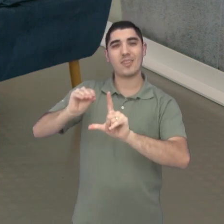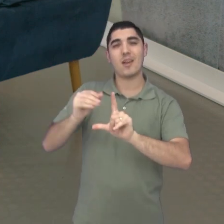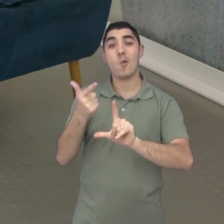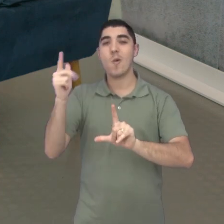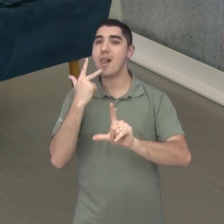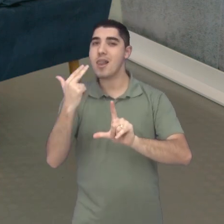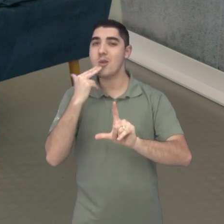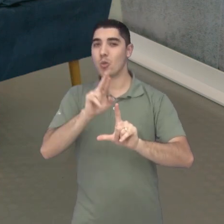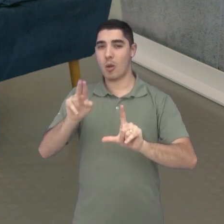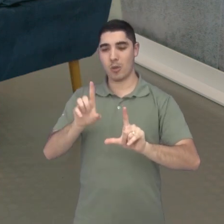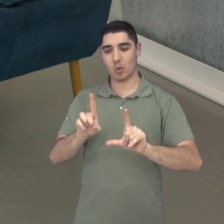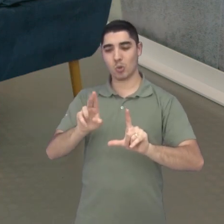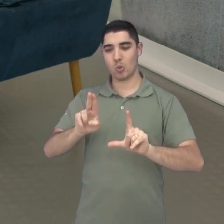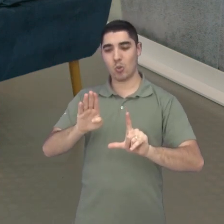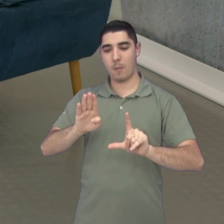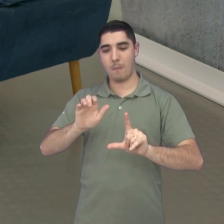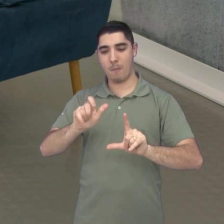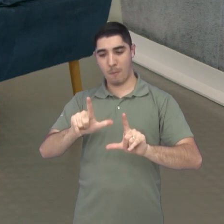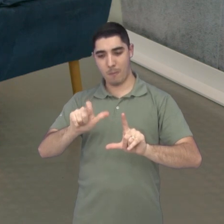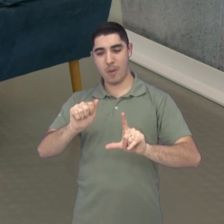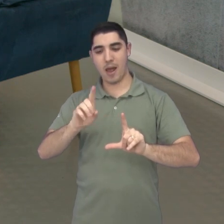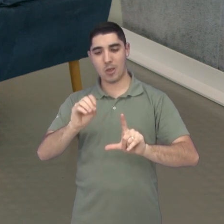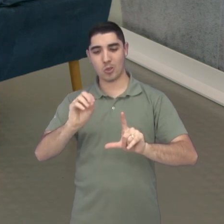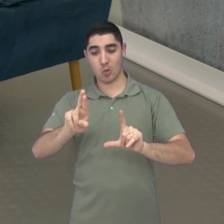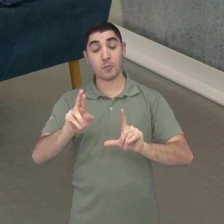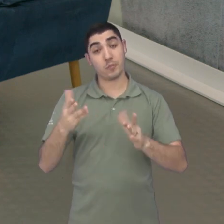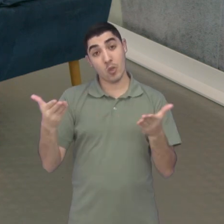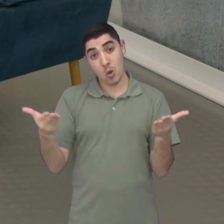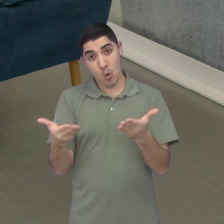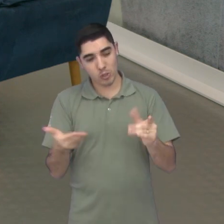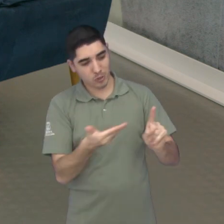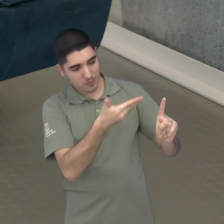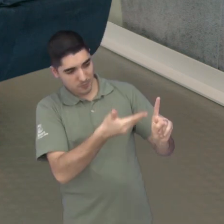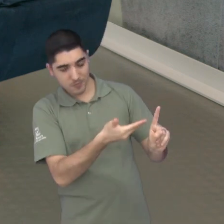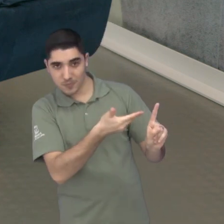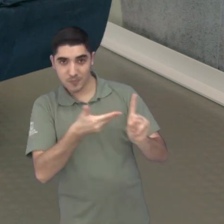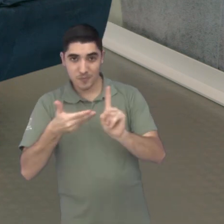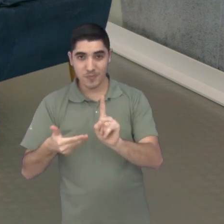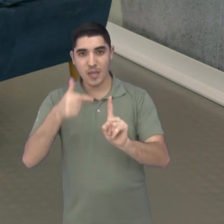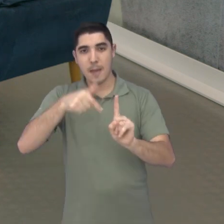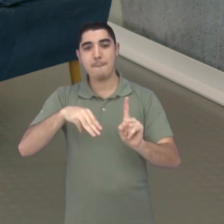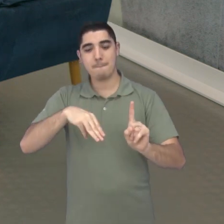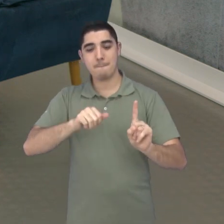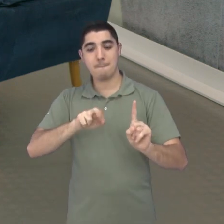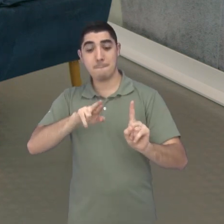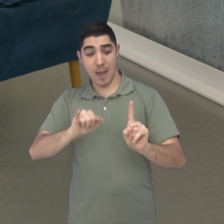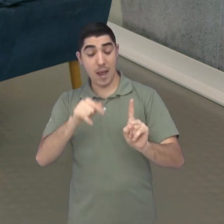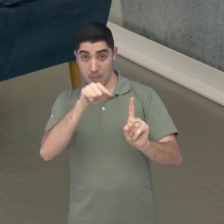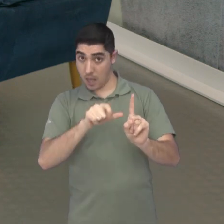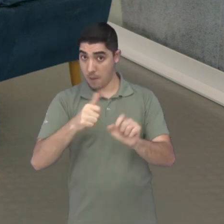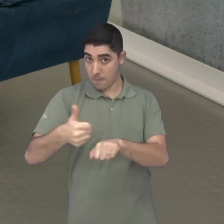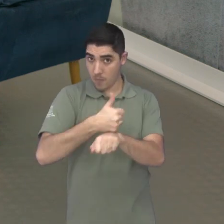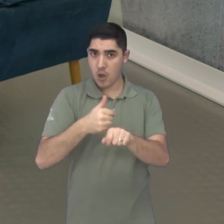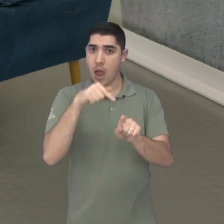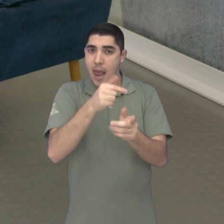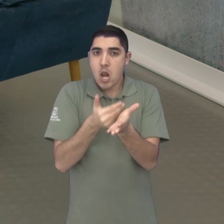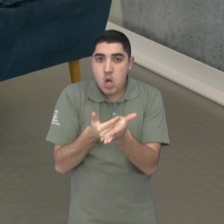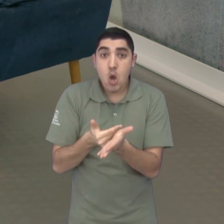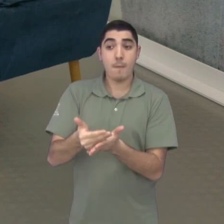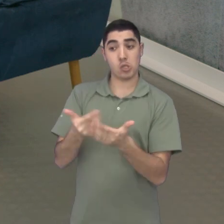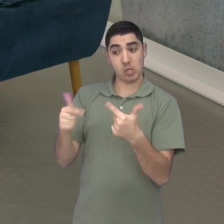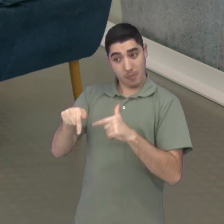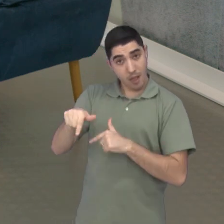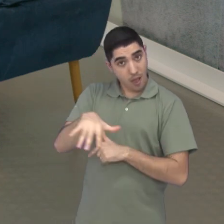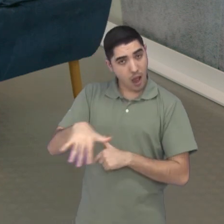para conversar com a gente aqui no estúdio, recebemos a dubladora Mari Kotsev. Ela descobriu essa profissão